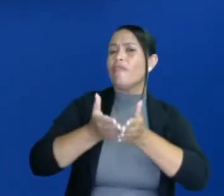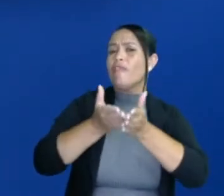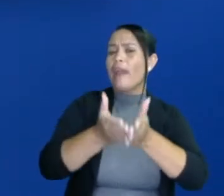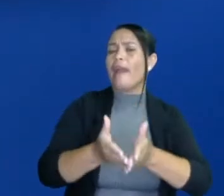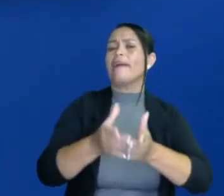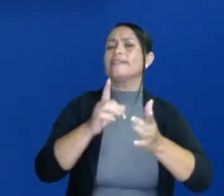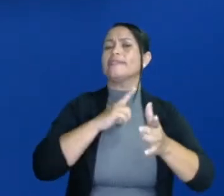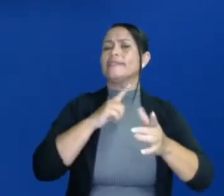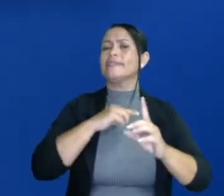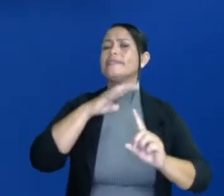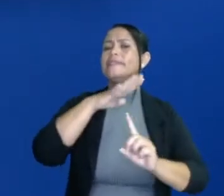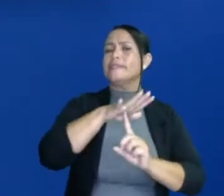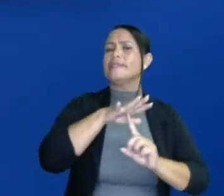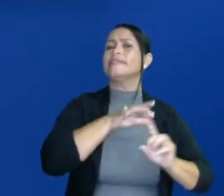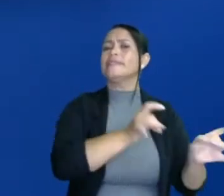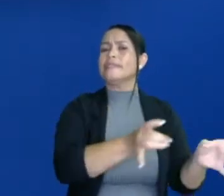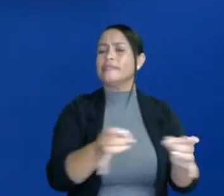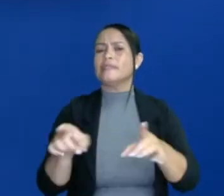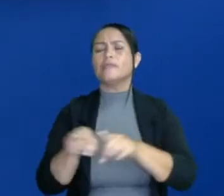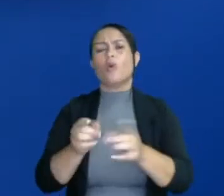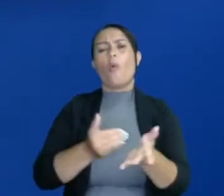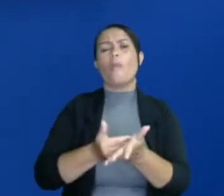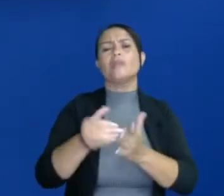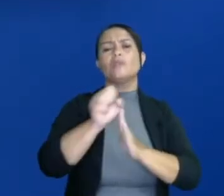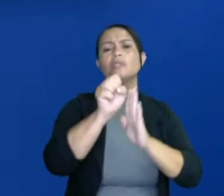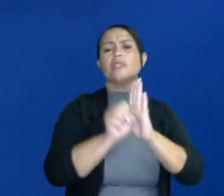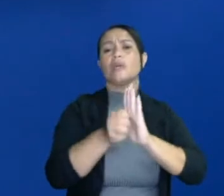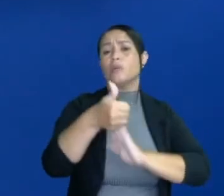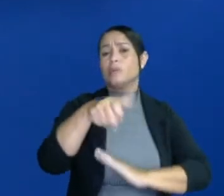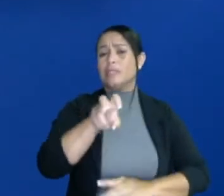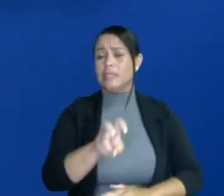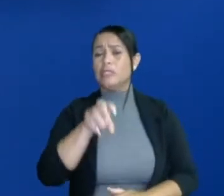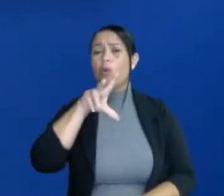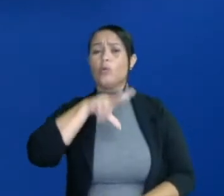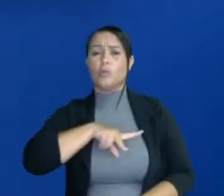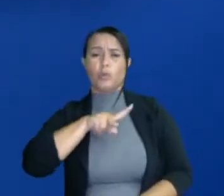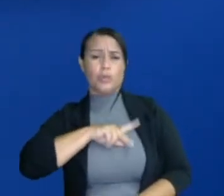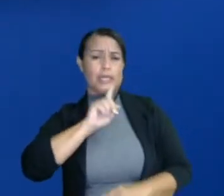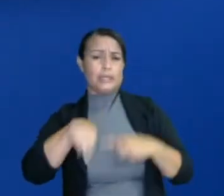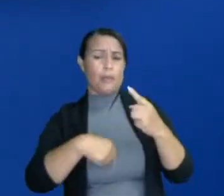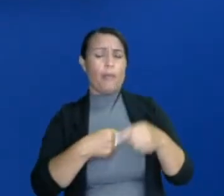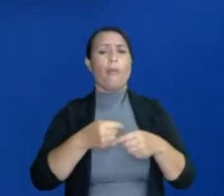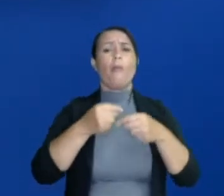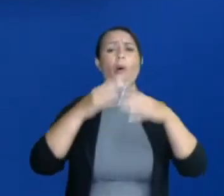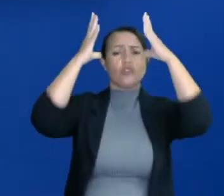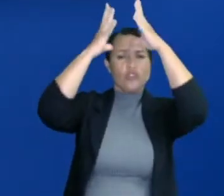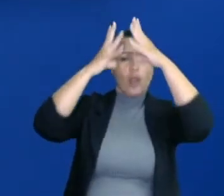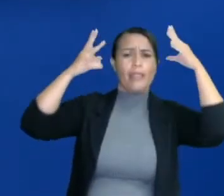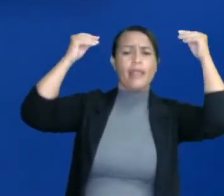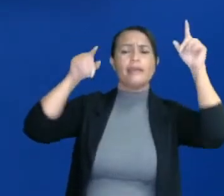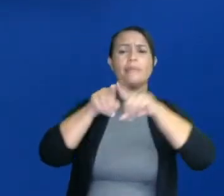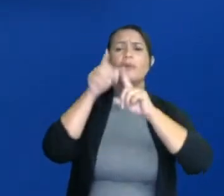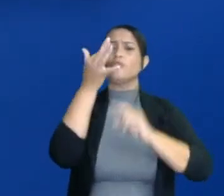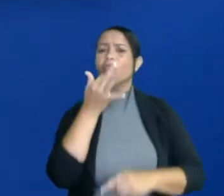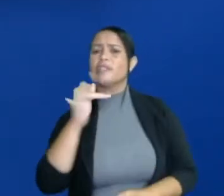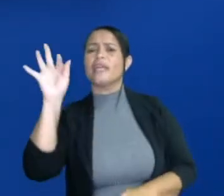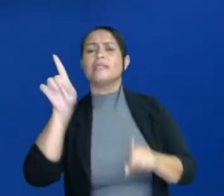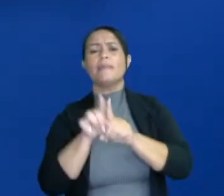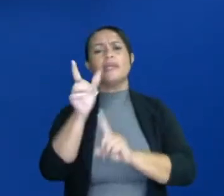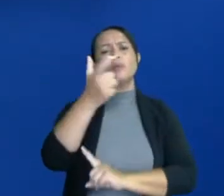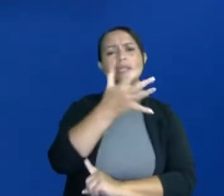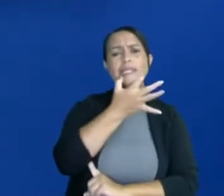iniciado, né, no final do século XV pelos portugueses e espanhóis a priori, e depois, logicamente, holandeses, franceses, né,